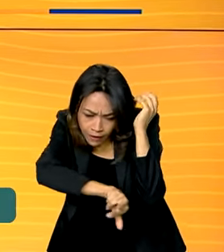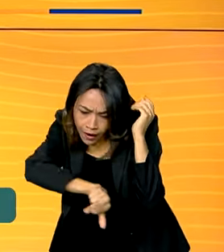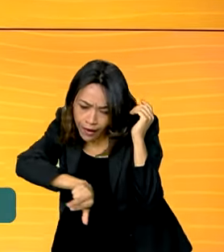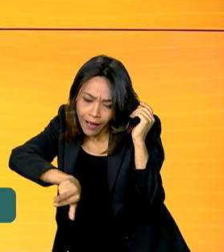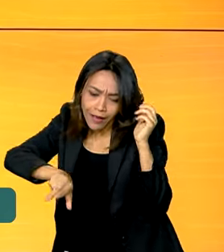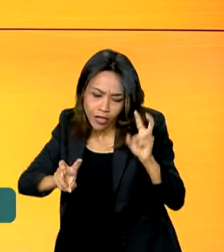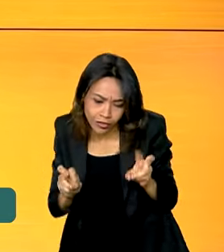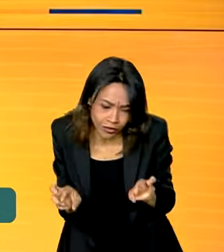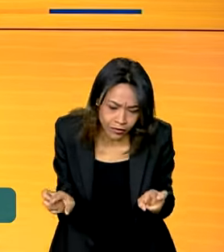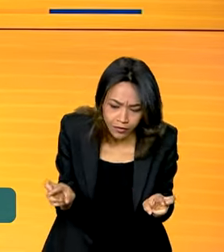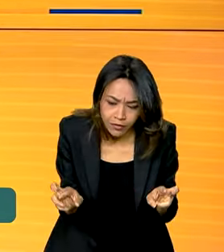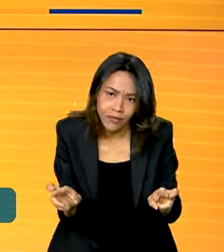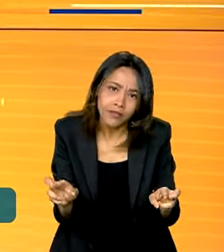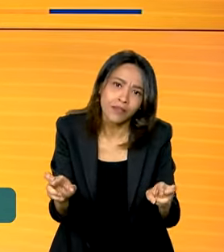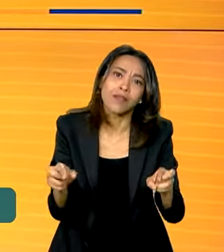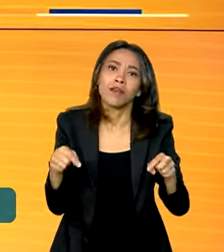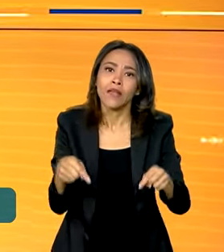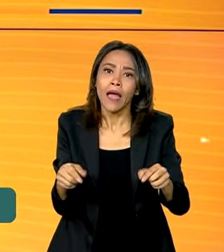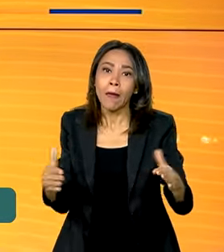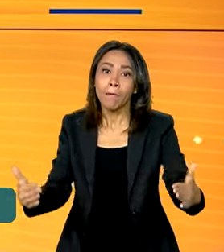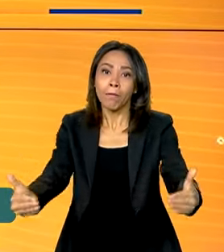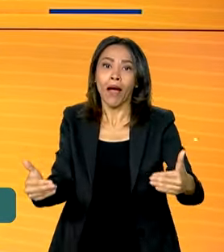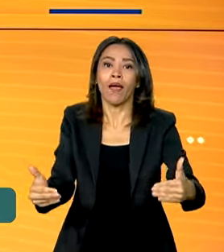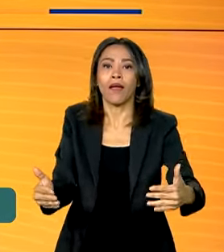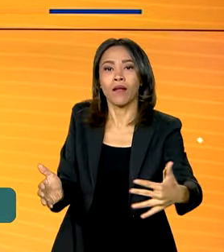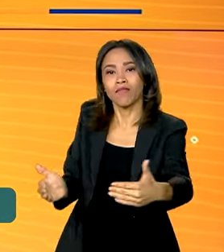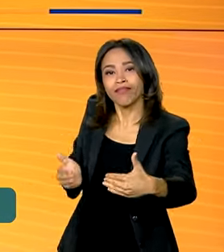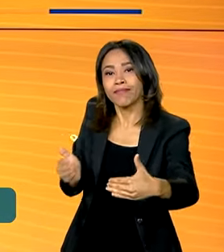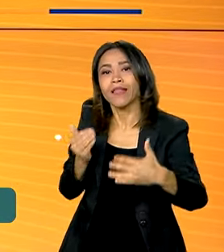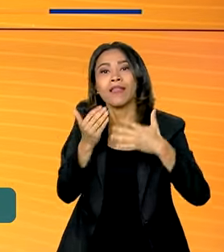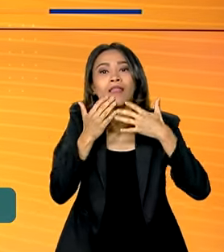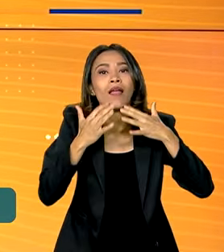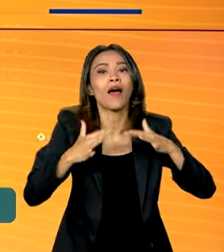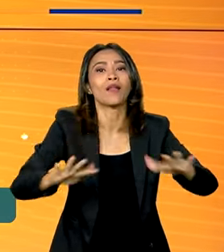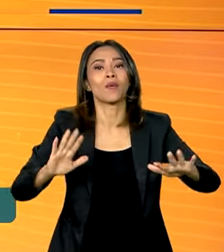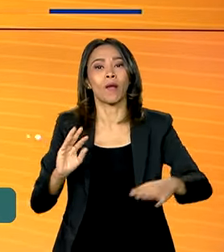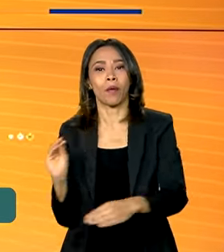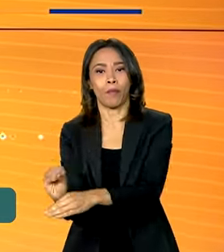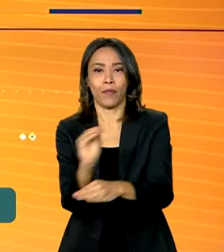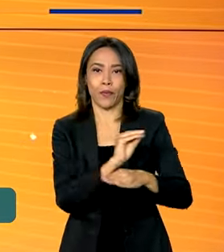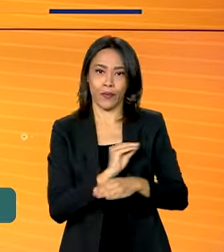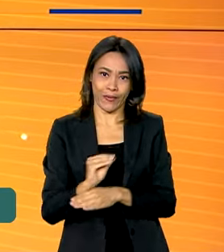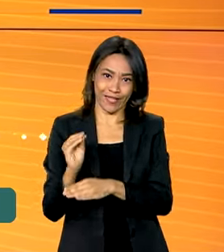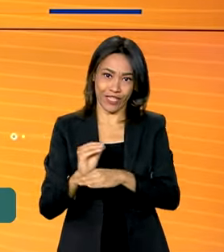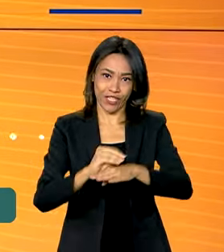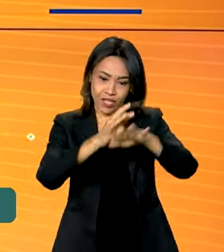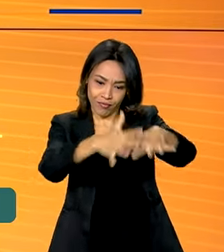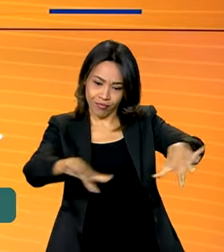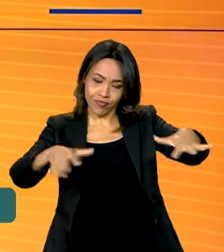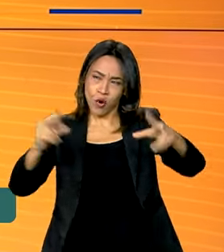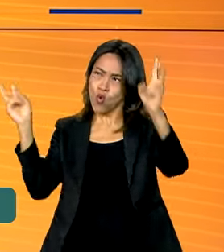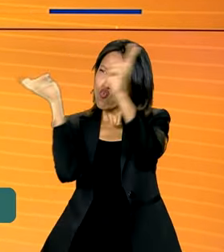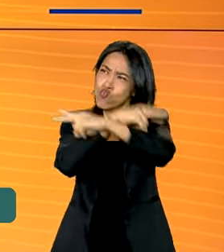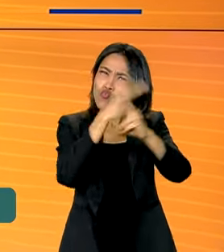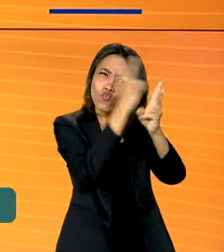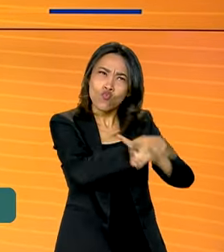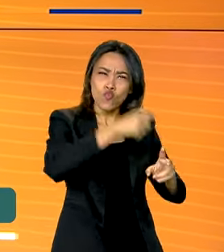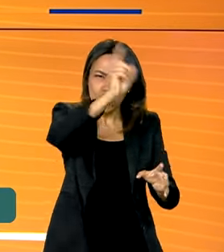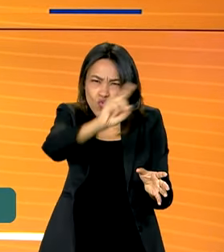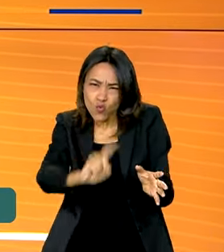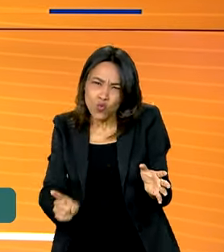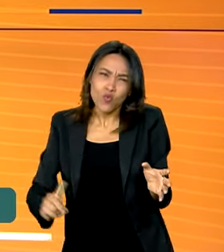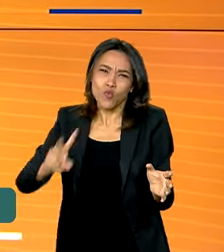mariscos e ainda funcionam como barreiras naturais para proteger a costa brasileira de tempestades e eventos